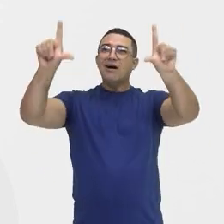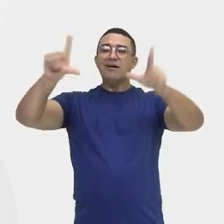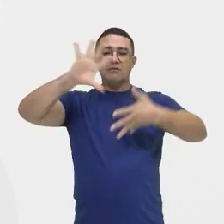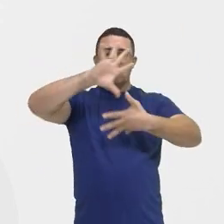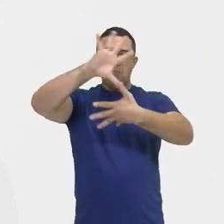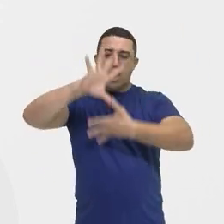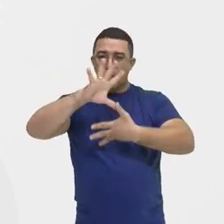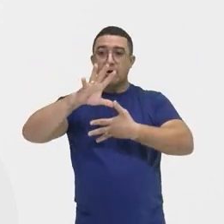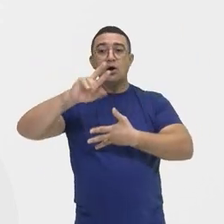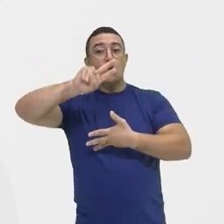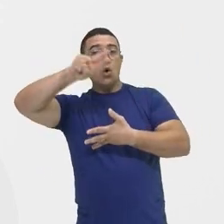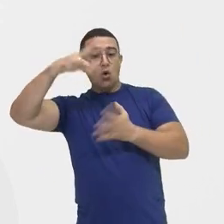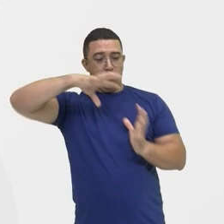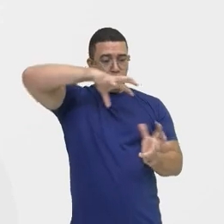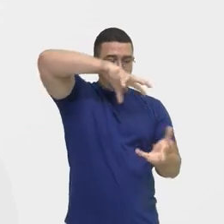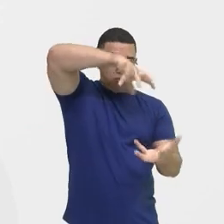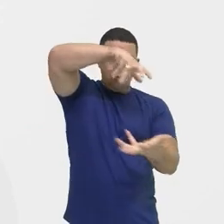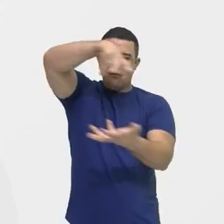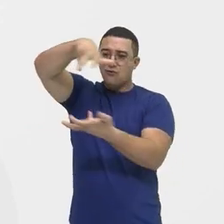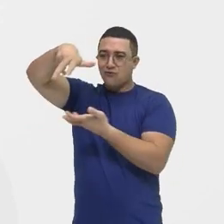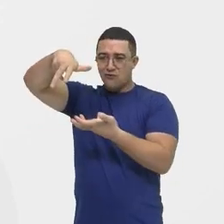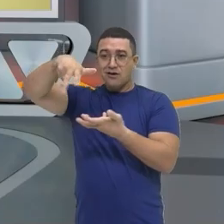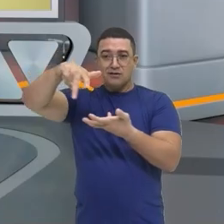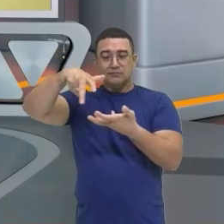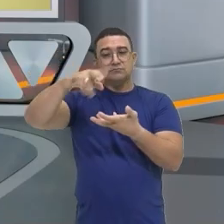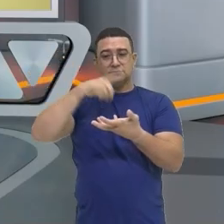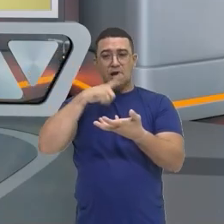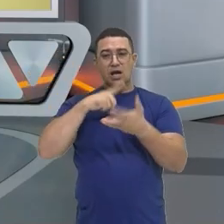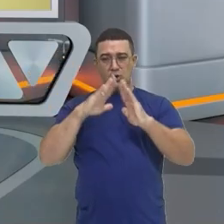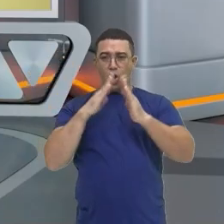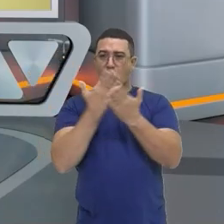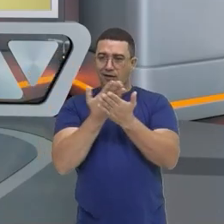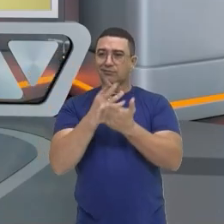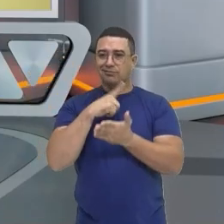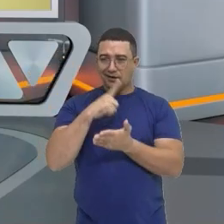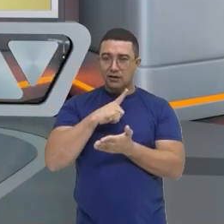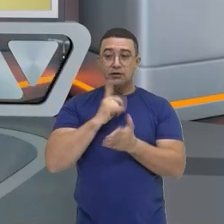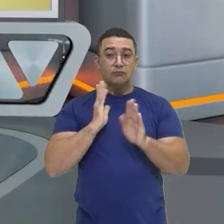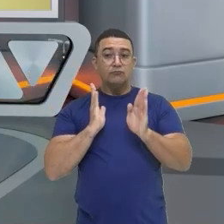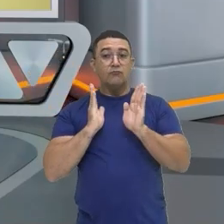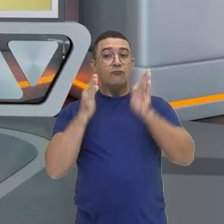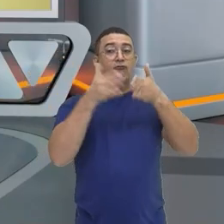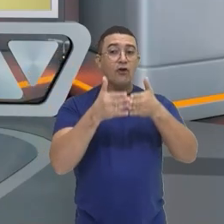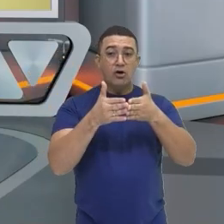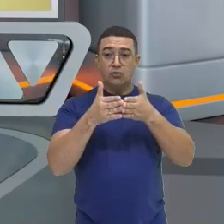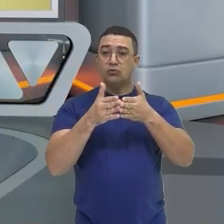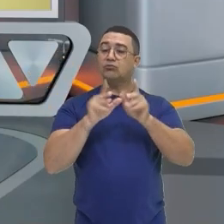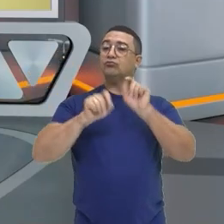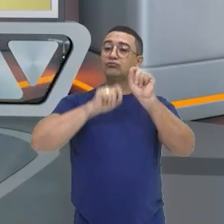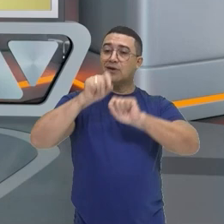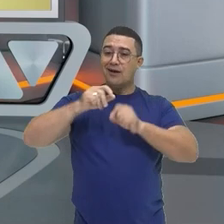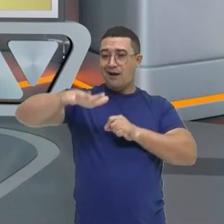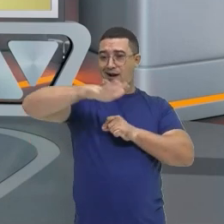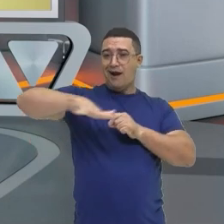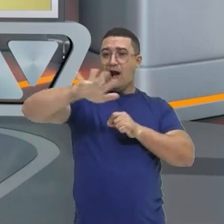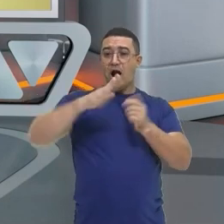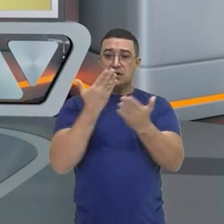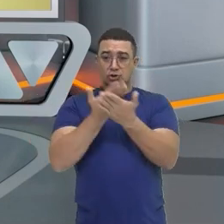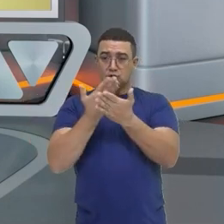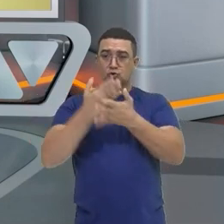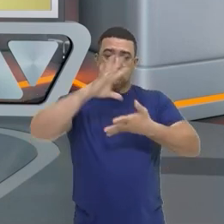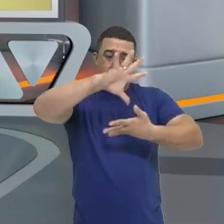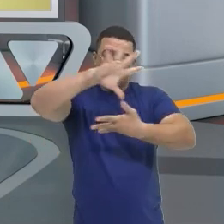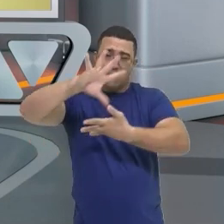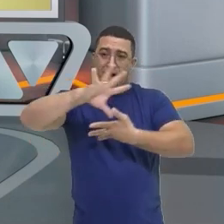um globo terrestre. Então, tudo isso a gente tem voltado para a cartografia, né?